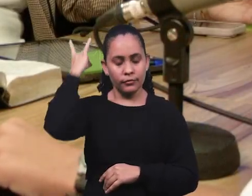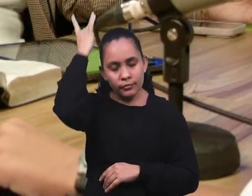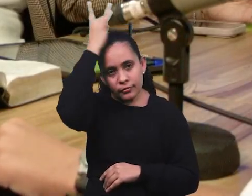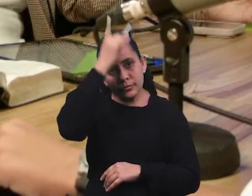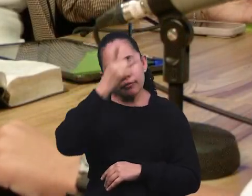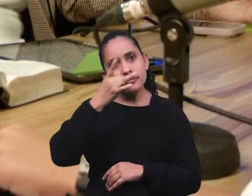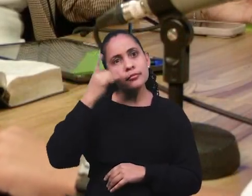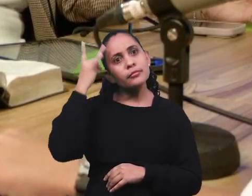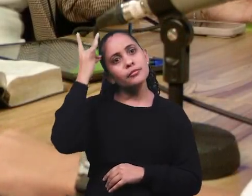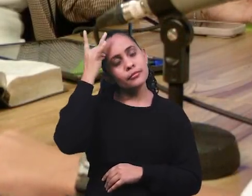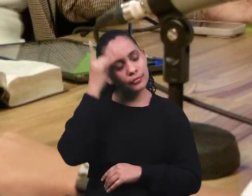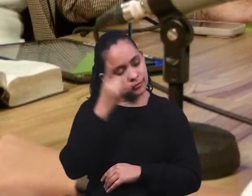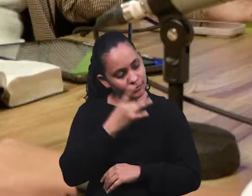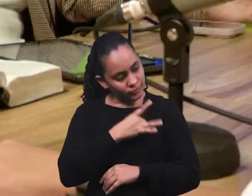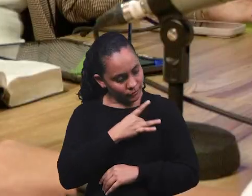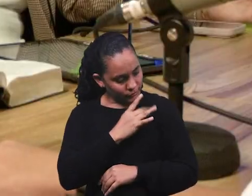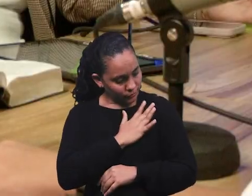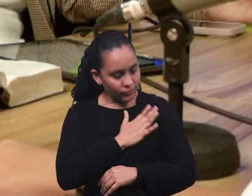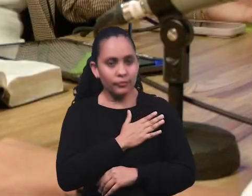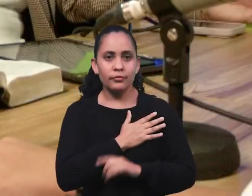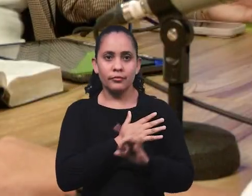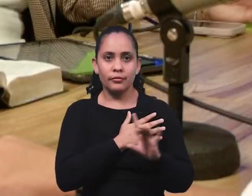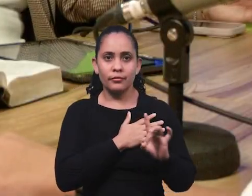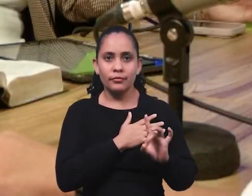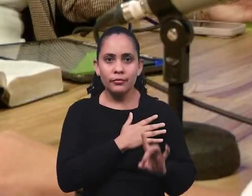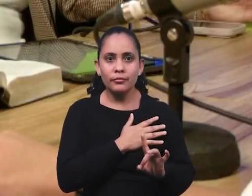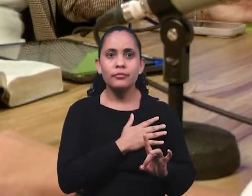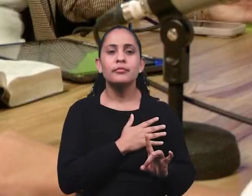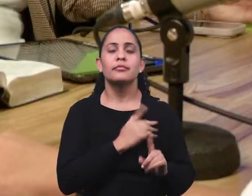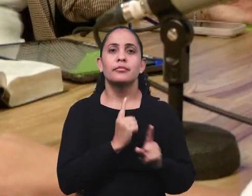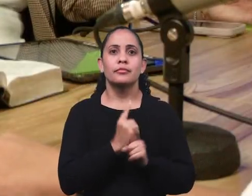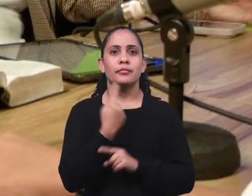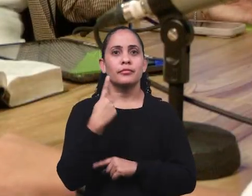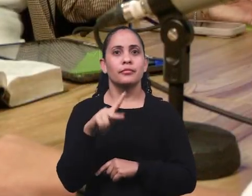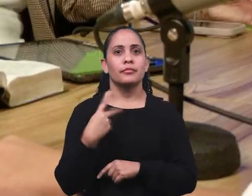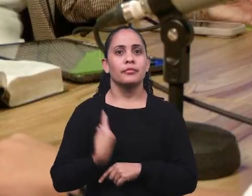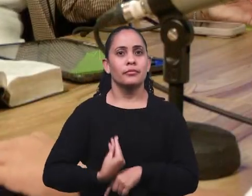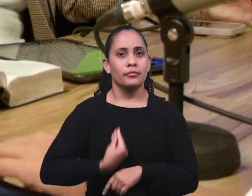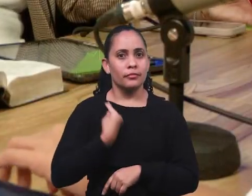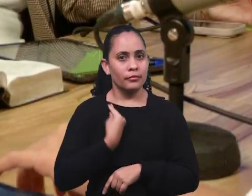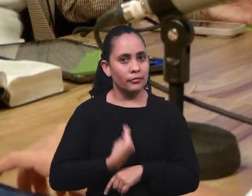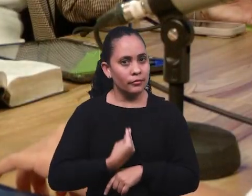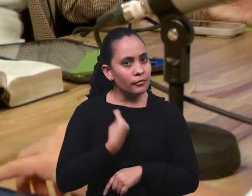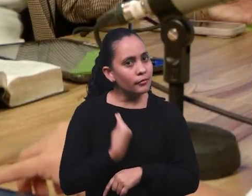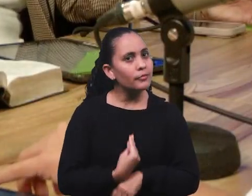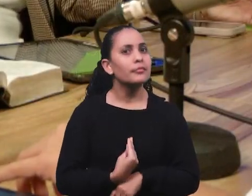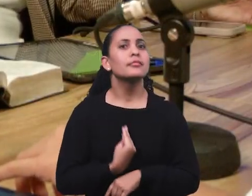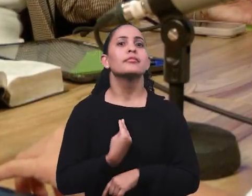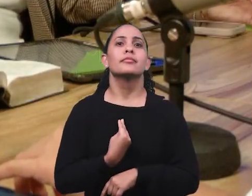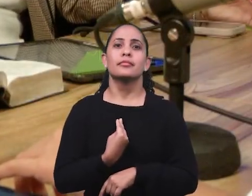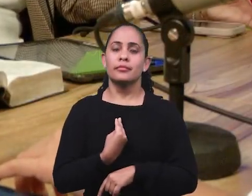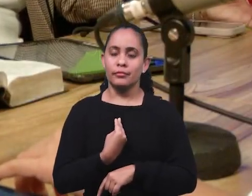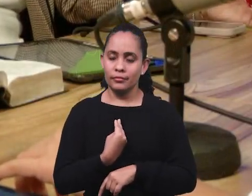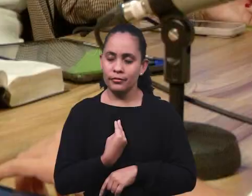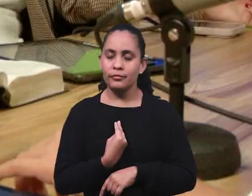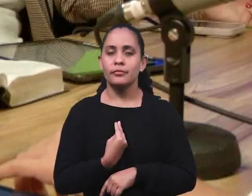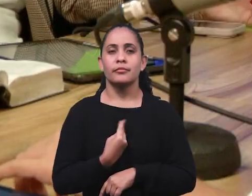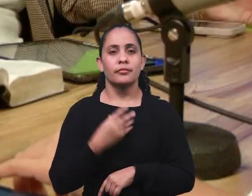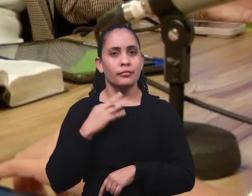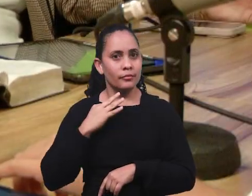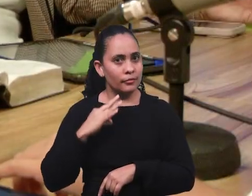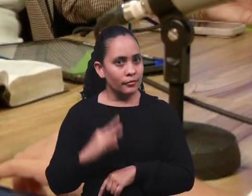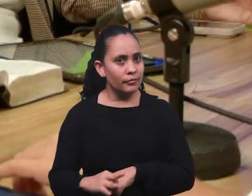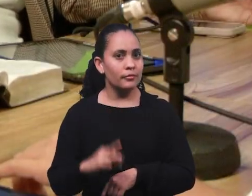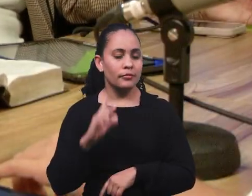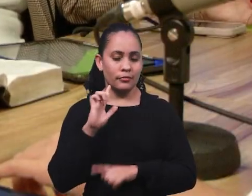se ele encontrar dentro de vocês, encontrou na vida de vocês, encontrando na vida de vocês esse espaço, ele Exatamente. vai, né, Vanessa?